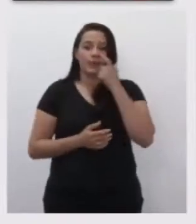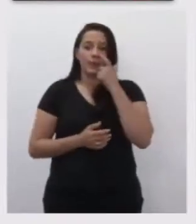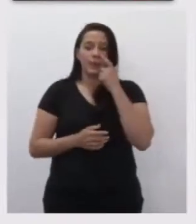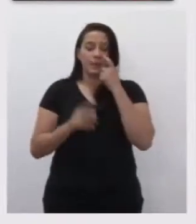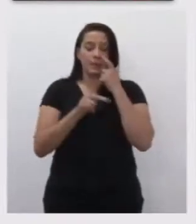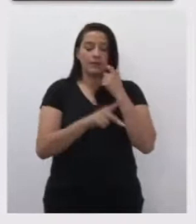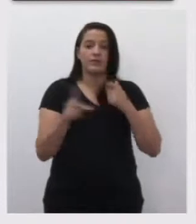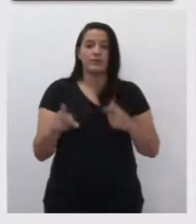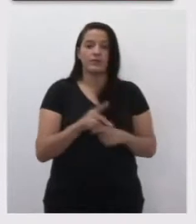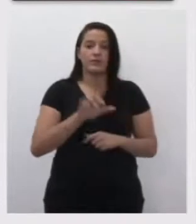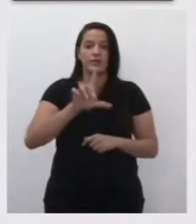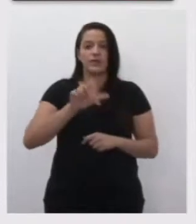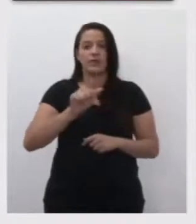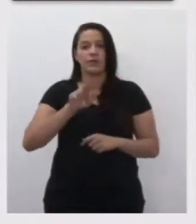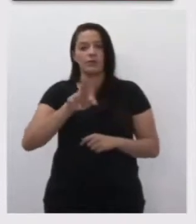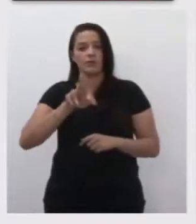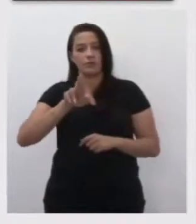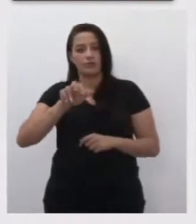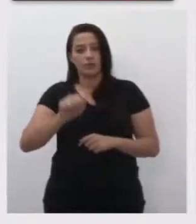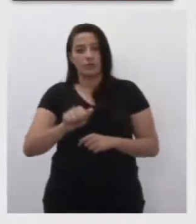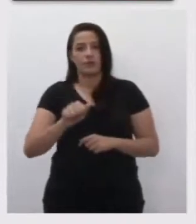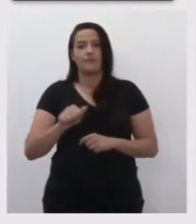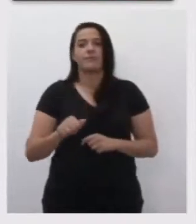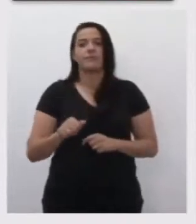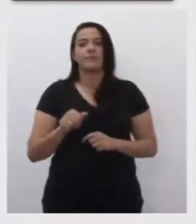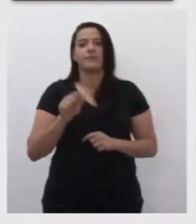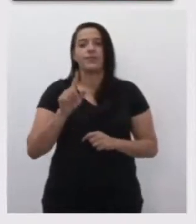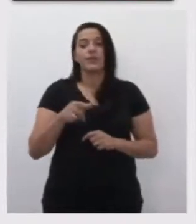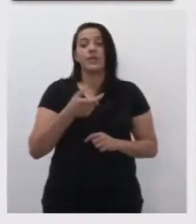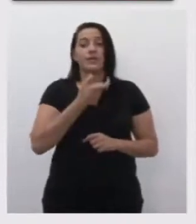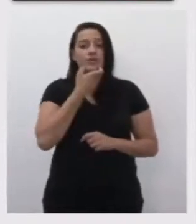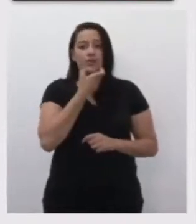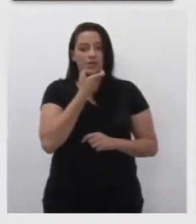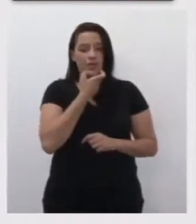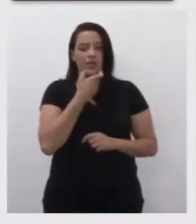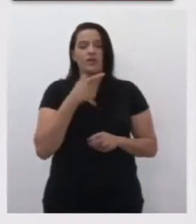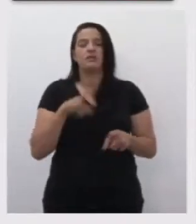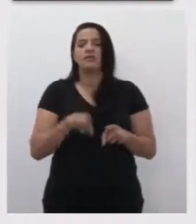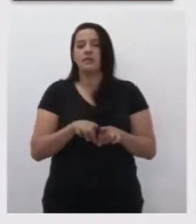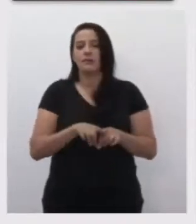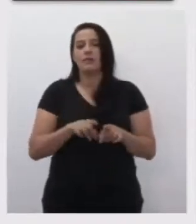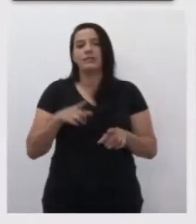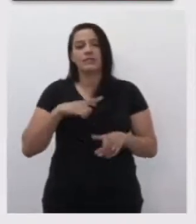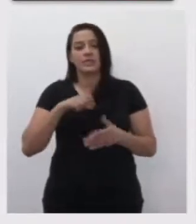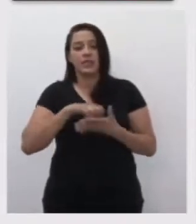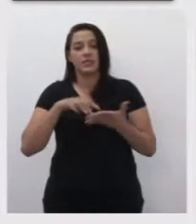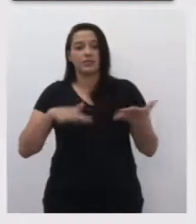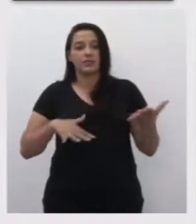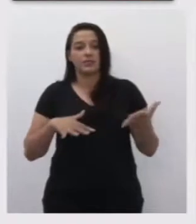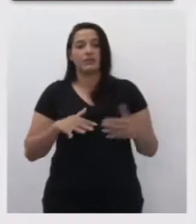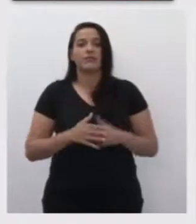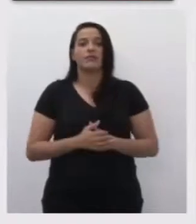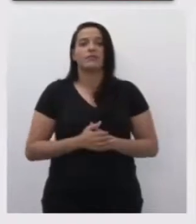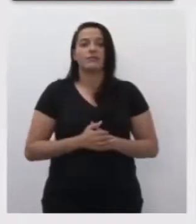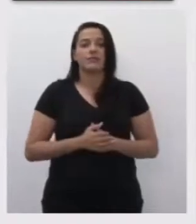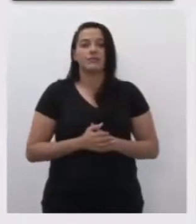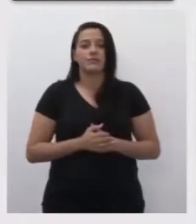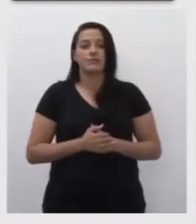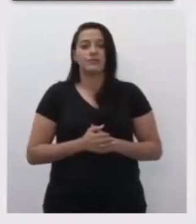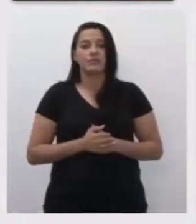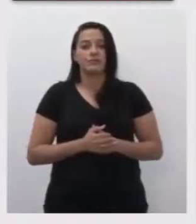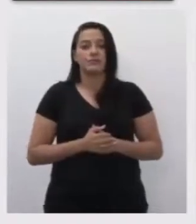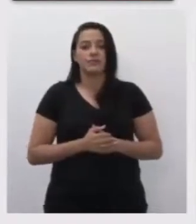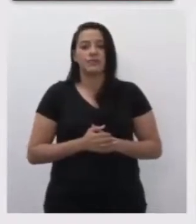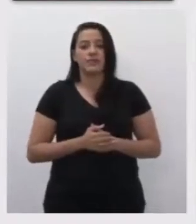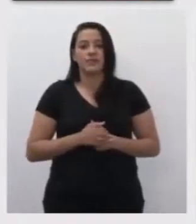Laura pergunta a respeito da disciplina de inglês também, se tem exercício, se